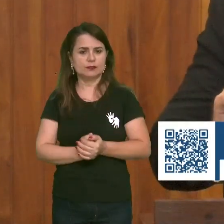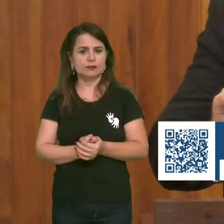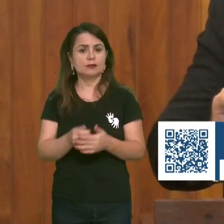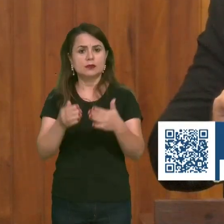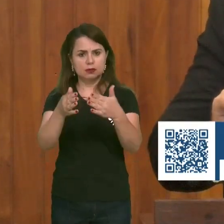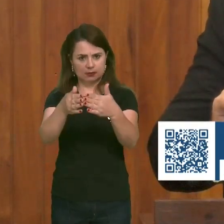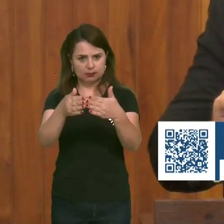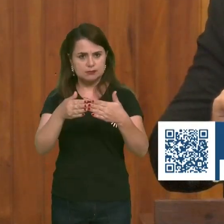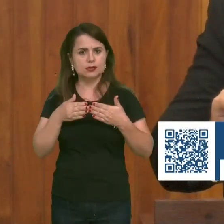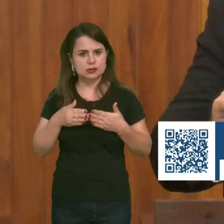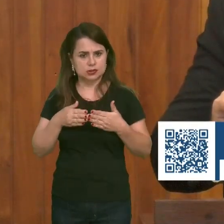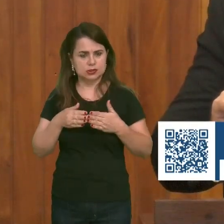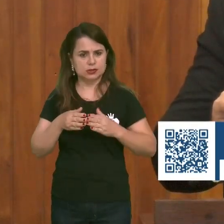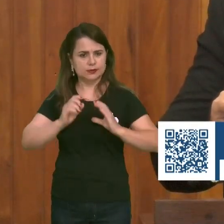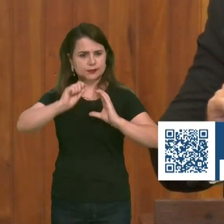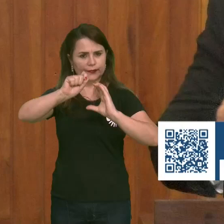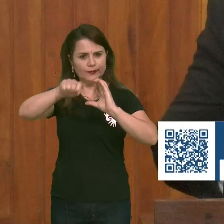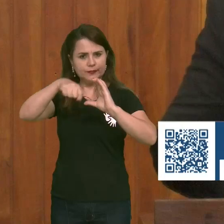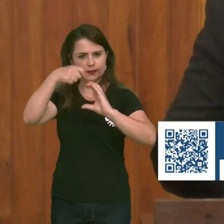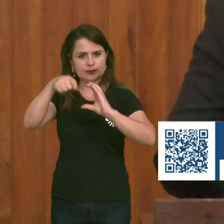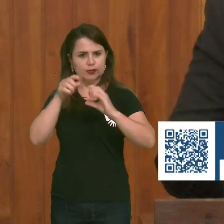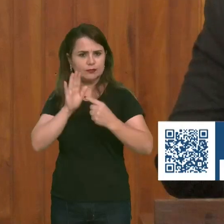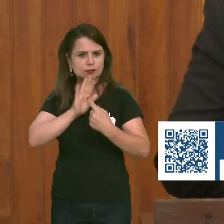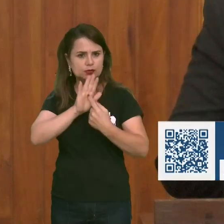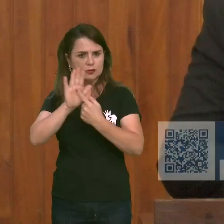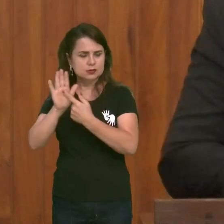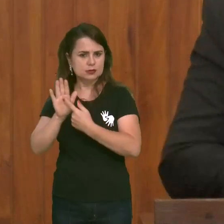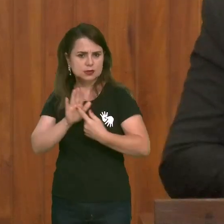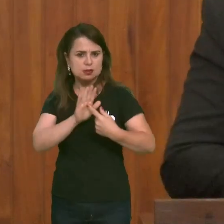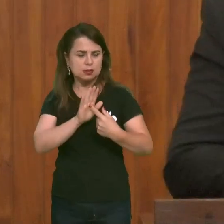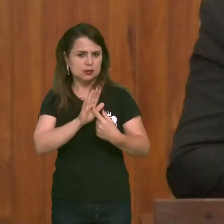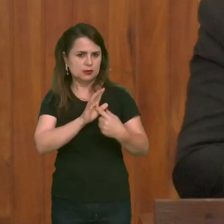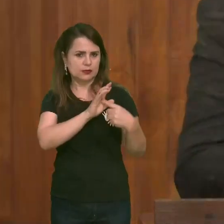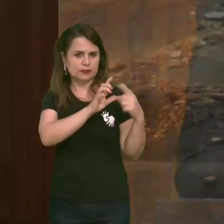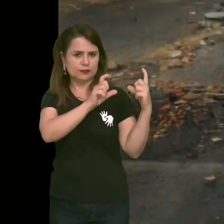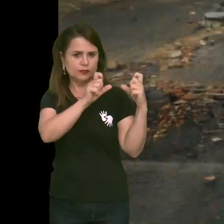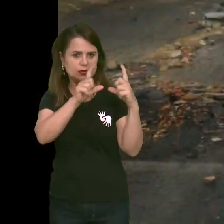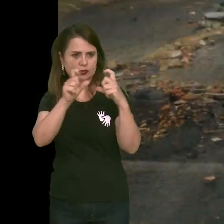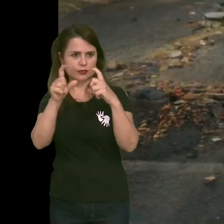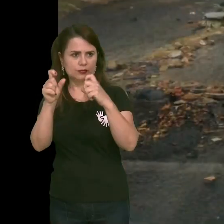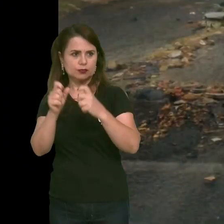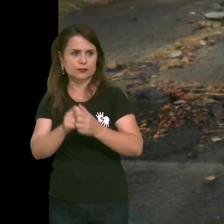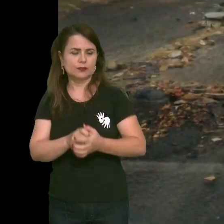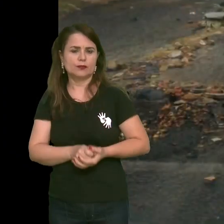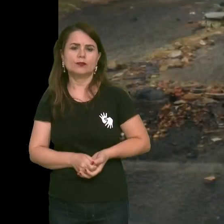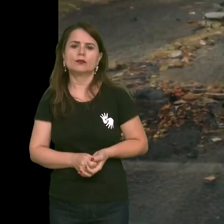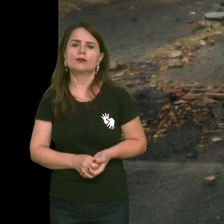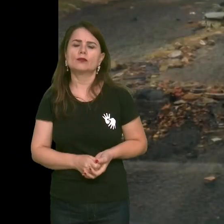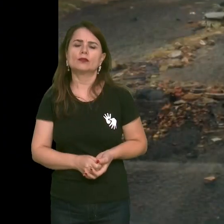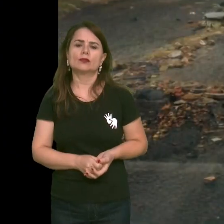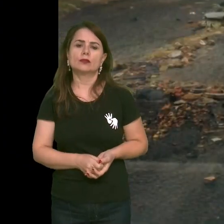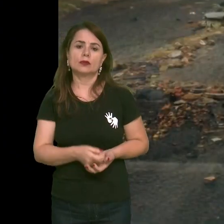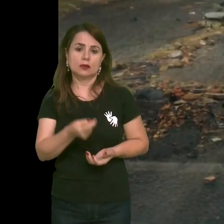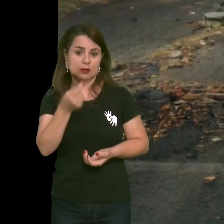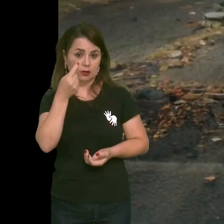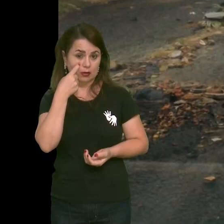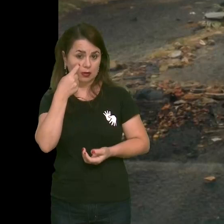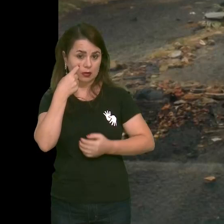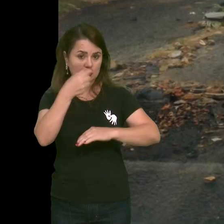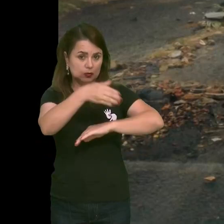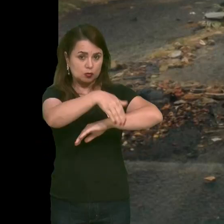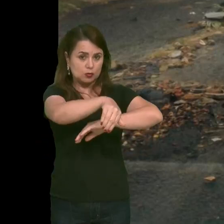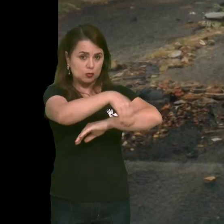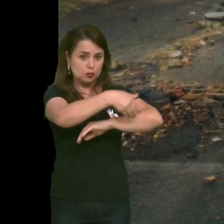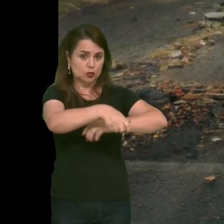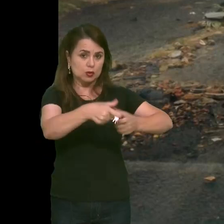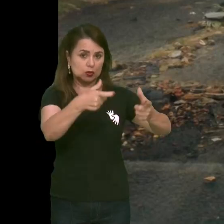Solicito a TV Câmara colocar uma imagem por gentileza sem a rua de